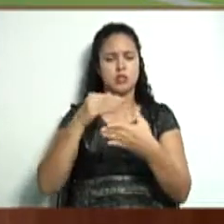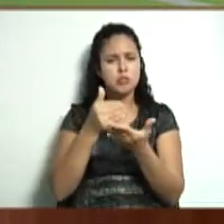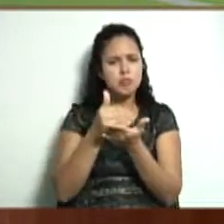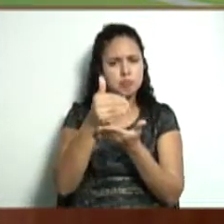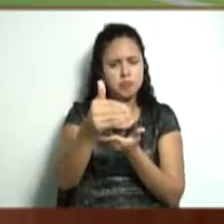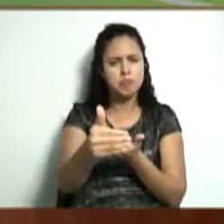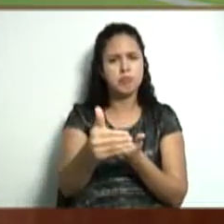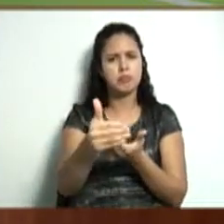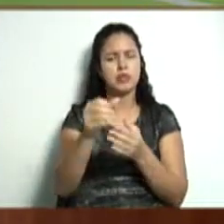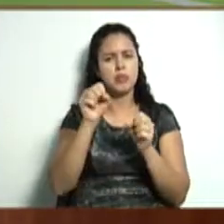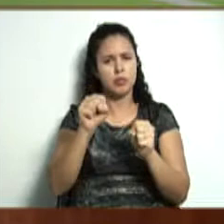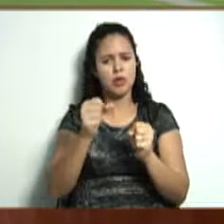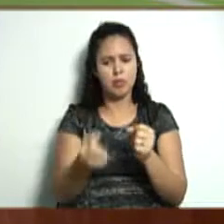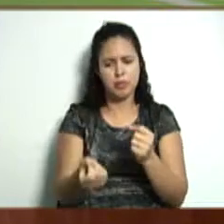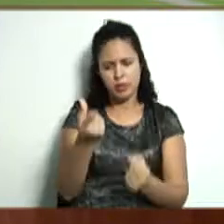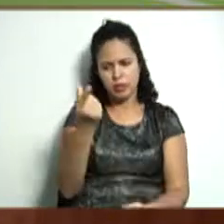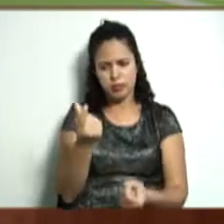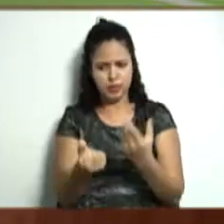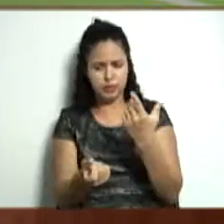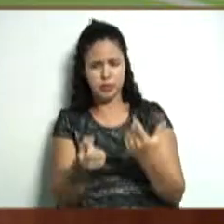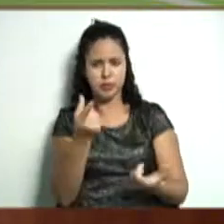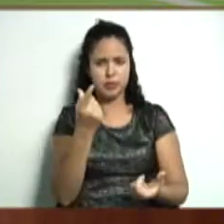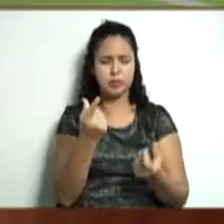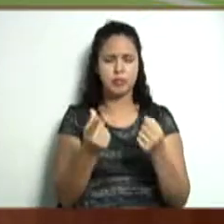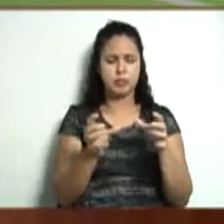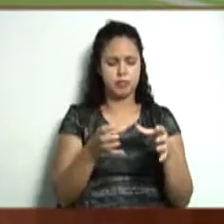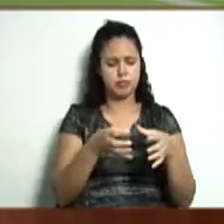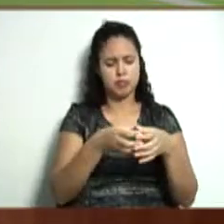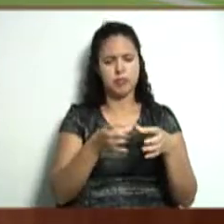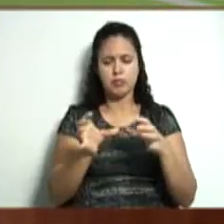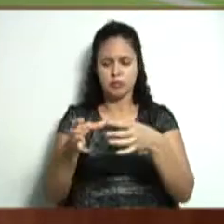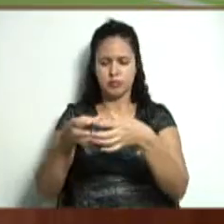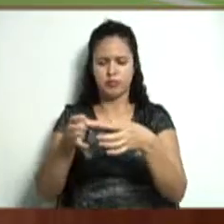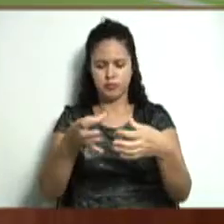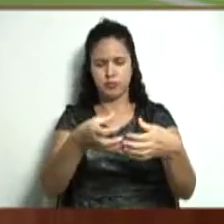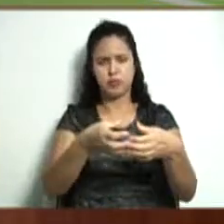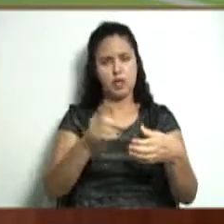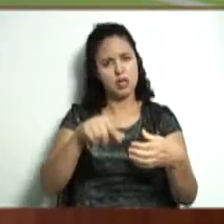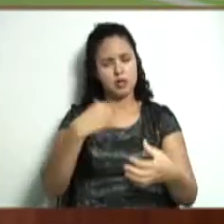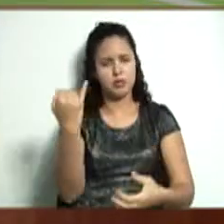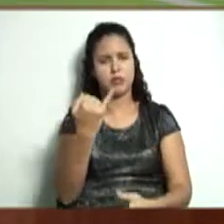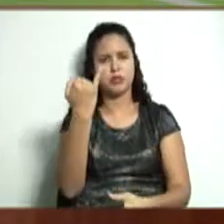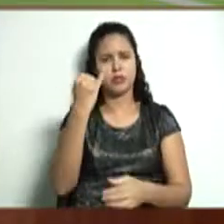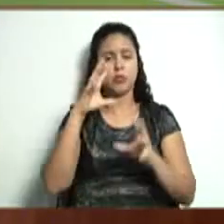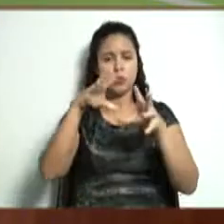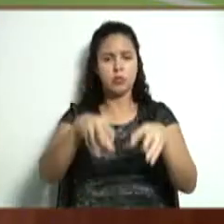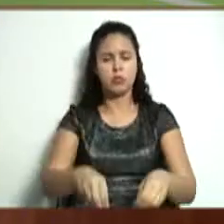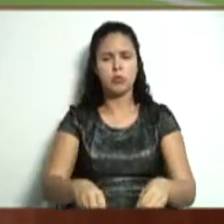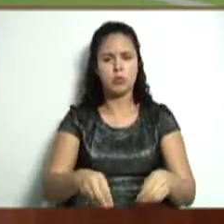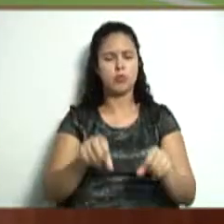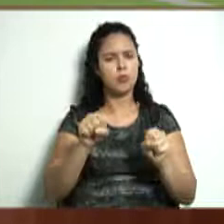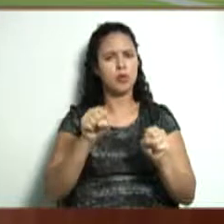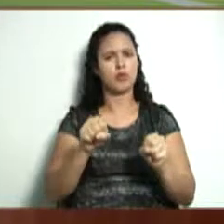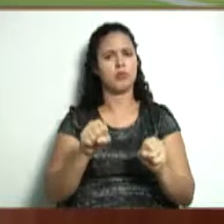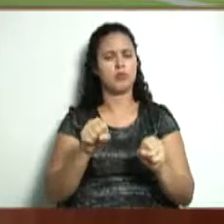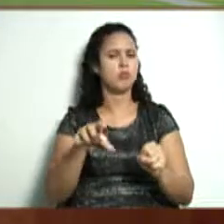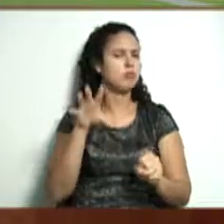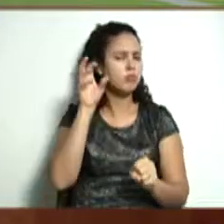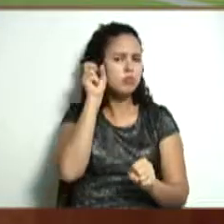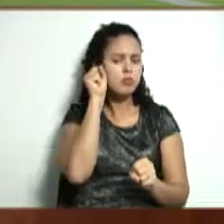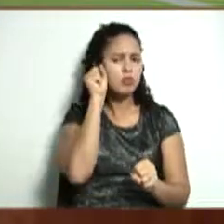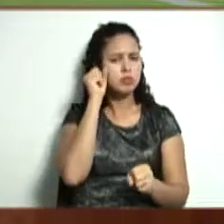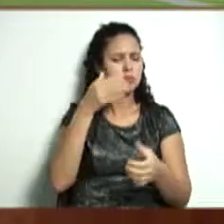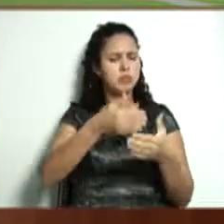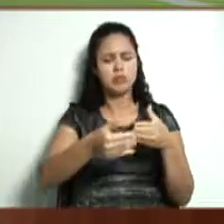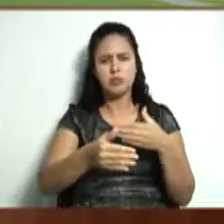surgem, né, pipocam ali. E é importante que todos se sintam ouvidos,